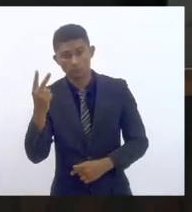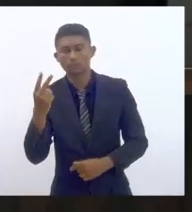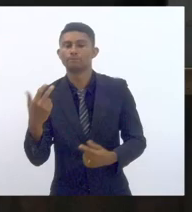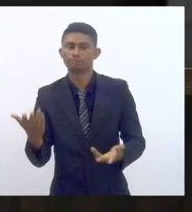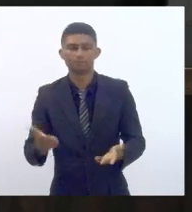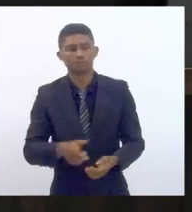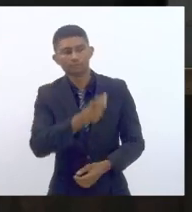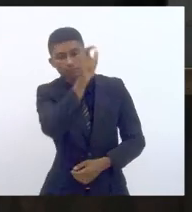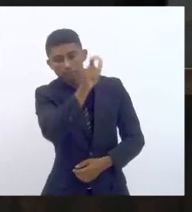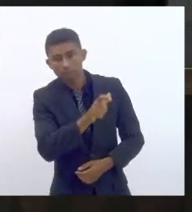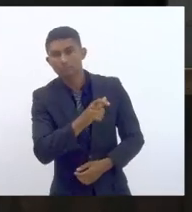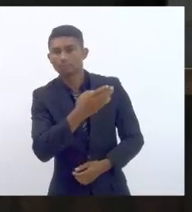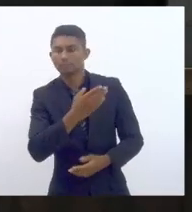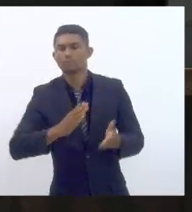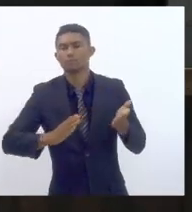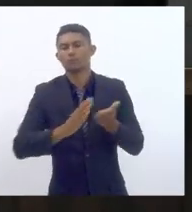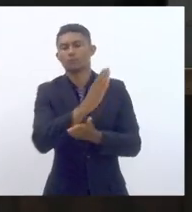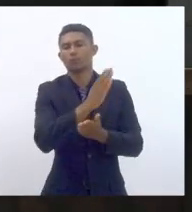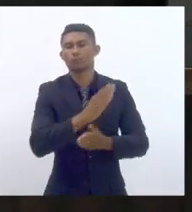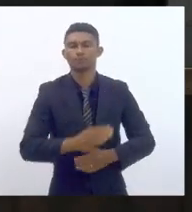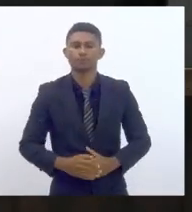aprovado.